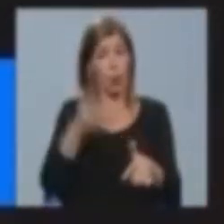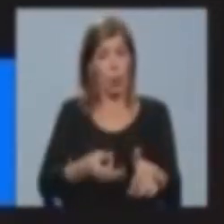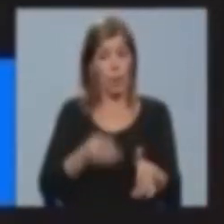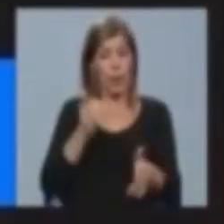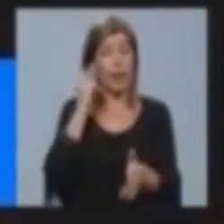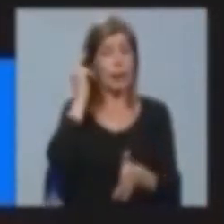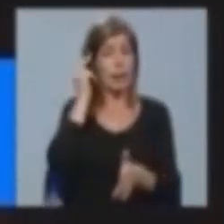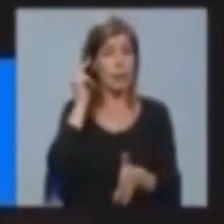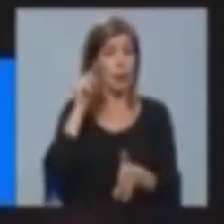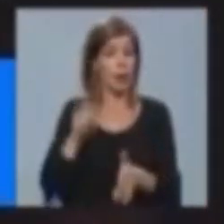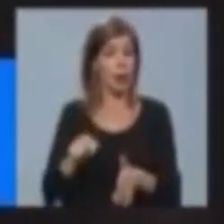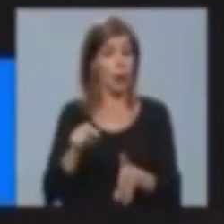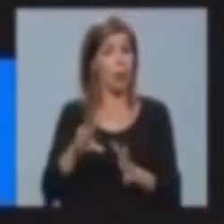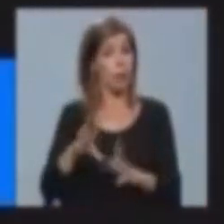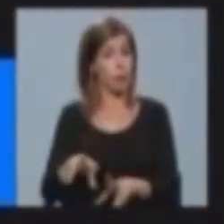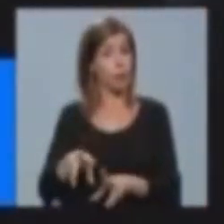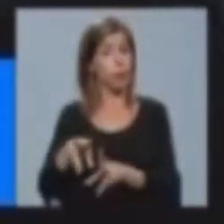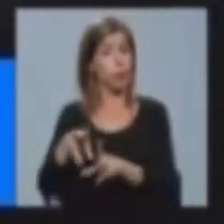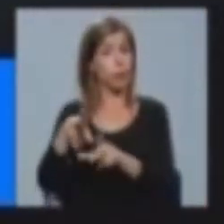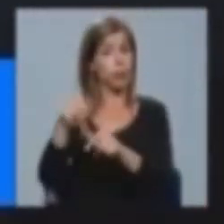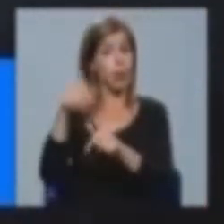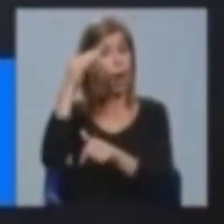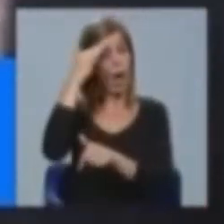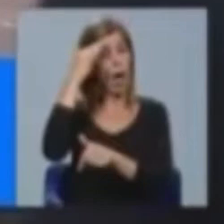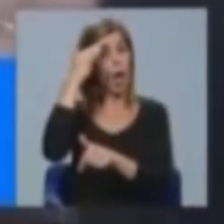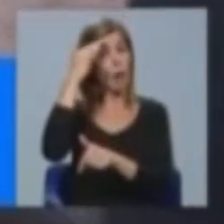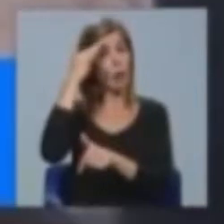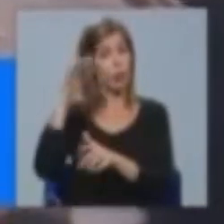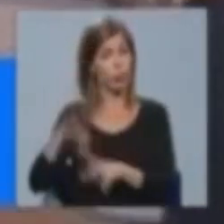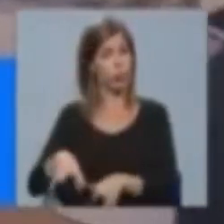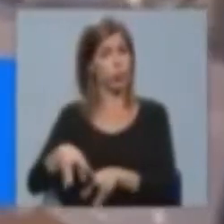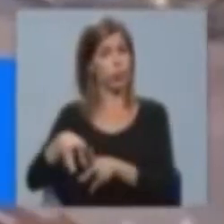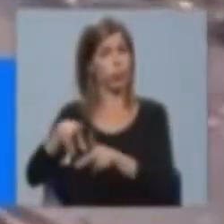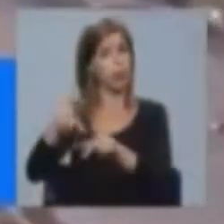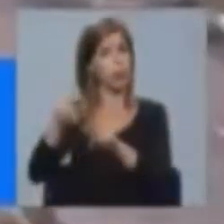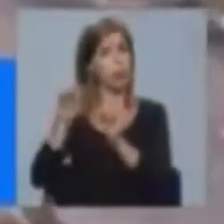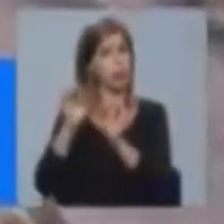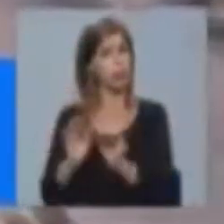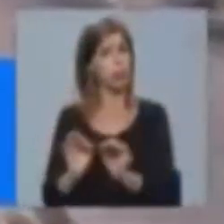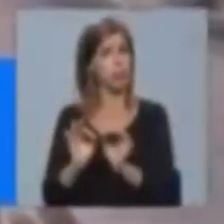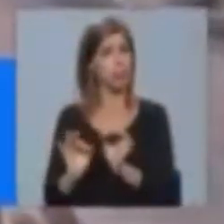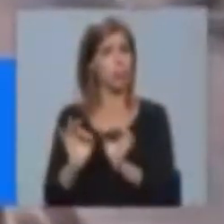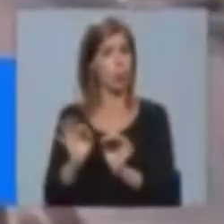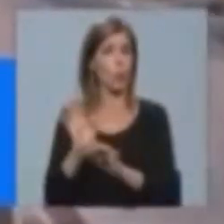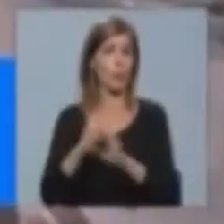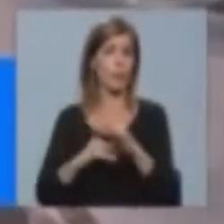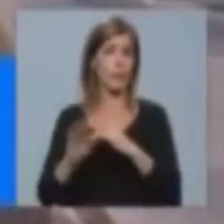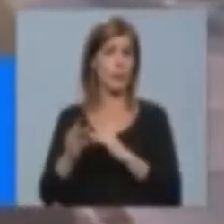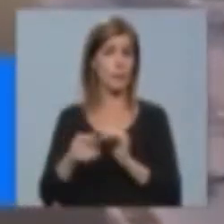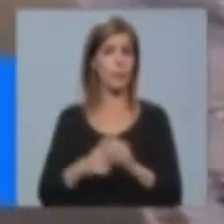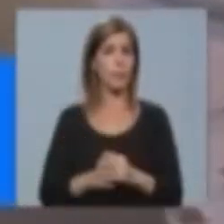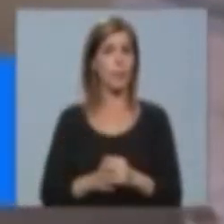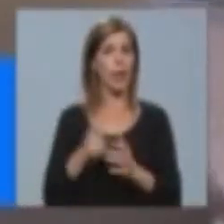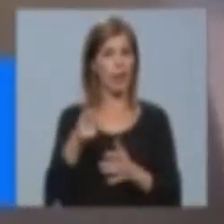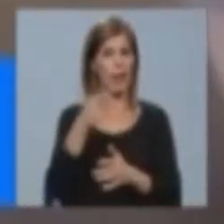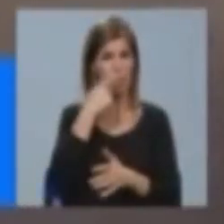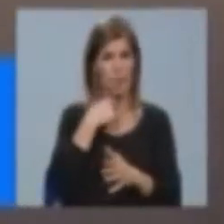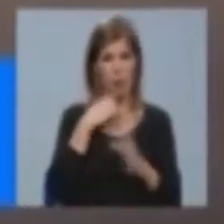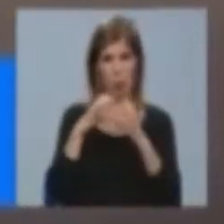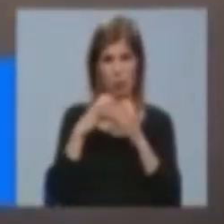Madeira desenvolve, creio que com competência, o que tem a fazer. Terá sido uma falha de comunicação